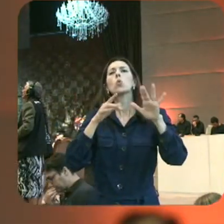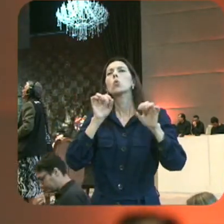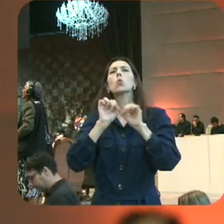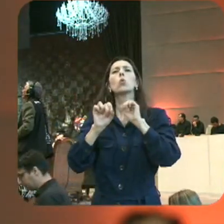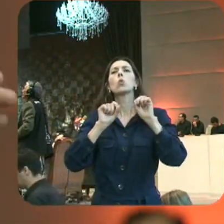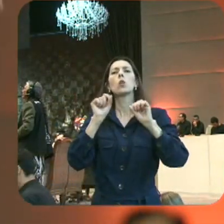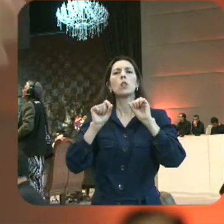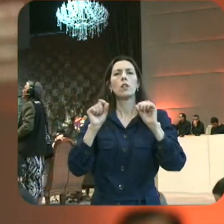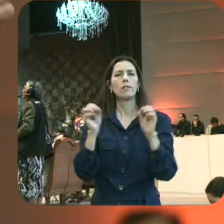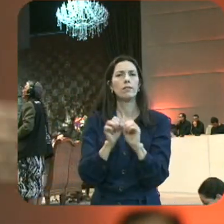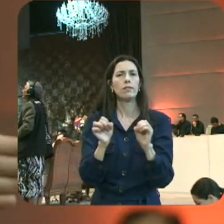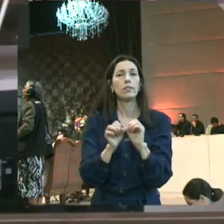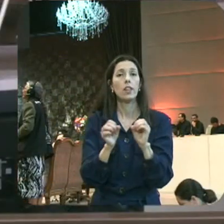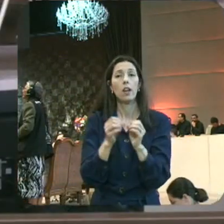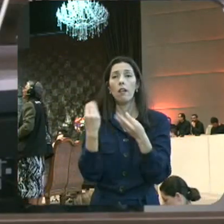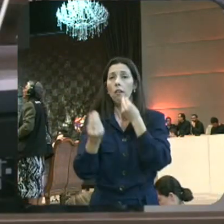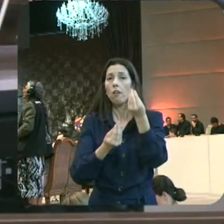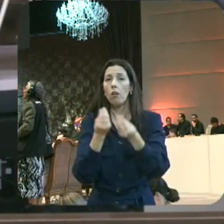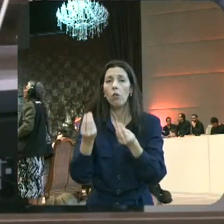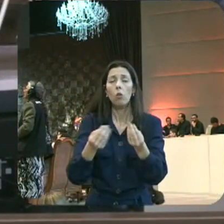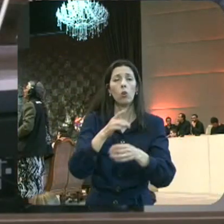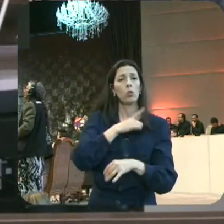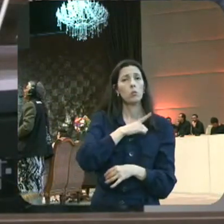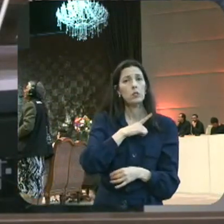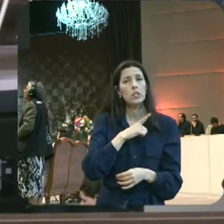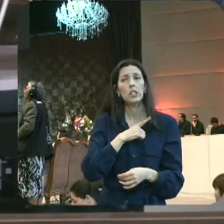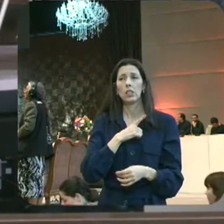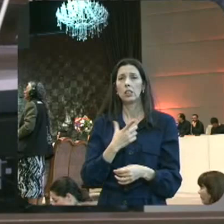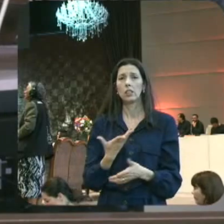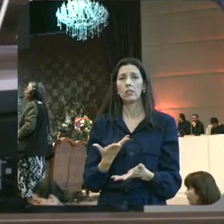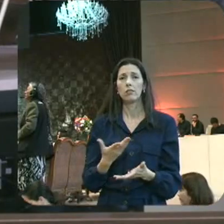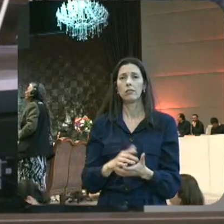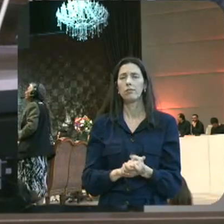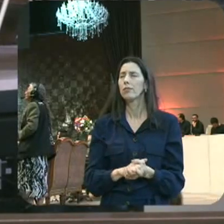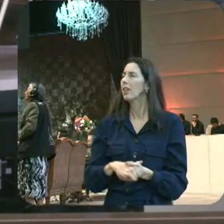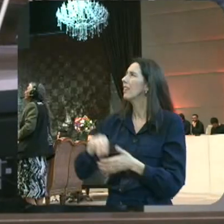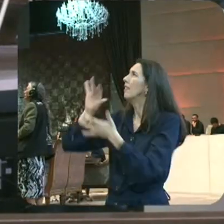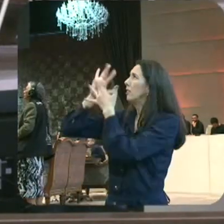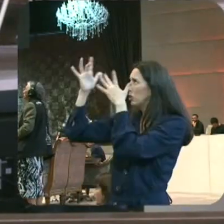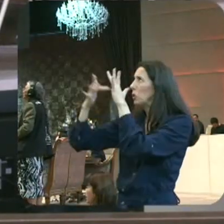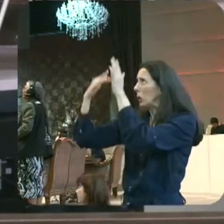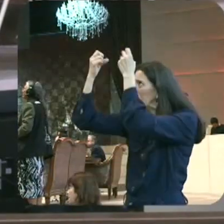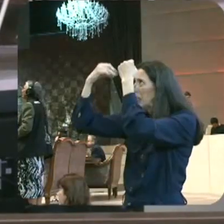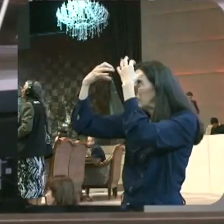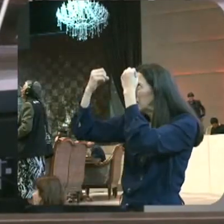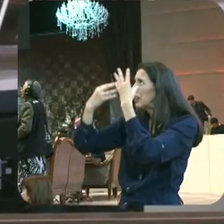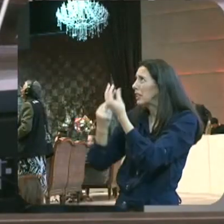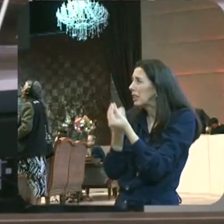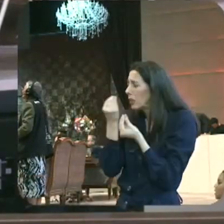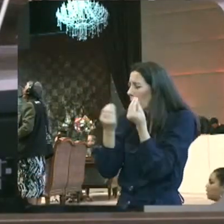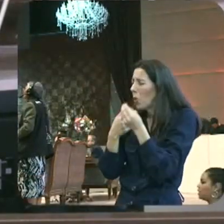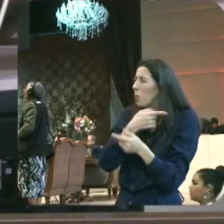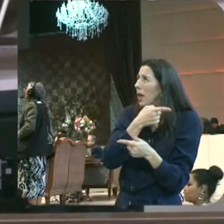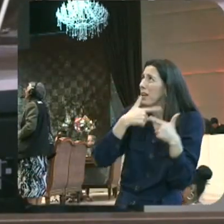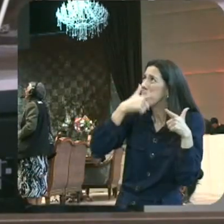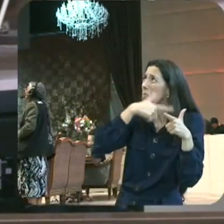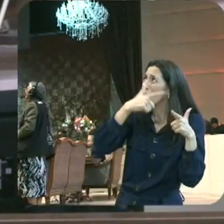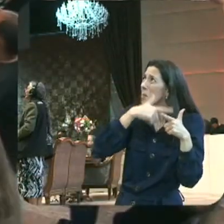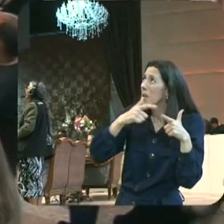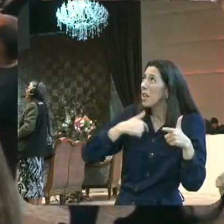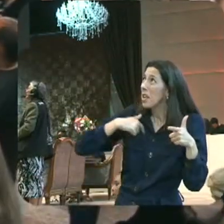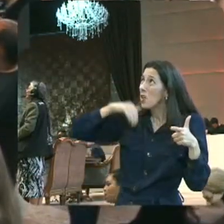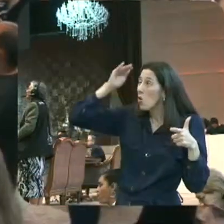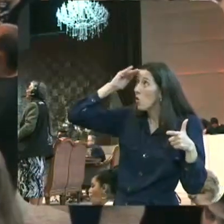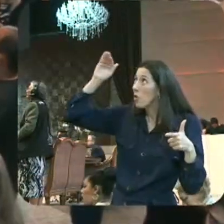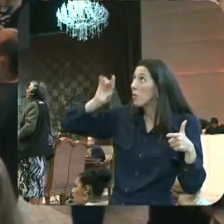situação? Como é que eu vou lidar com esse problema? Como é que... Senhor, me ensina o teu jeito e eu vou fazer do teu